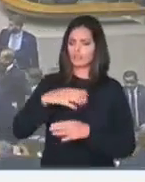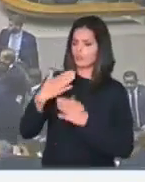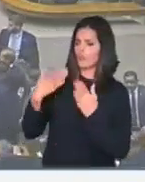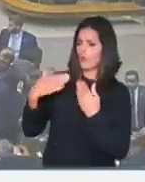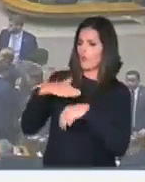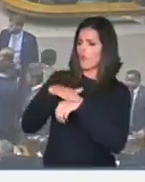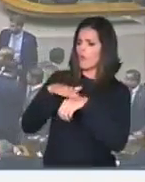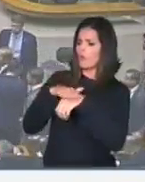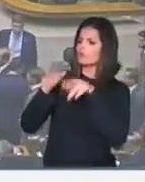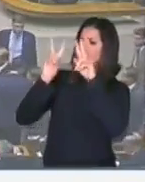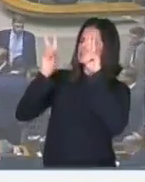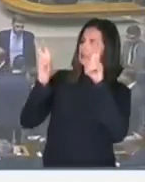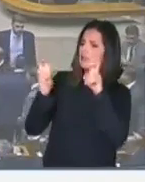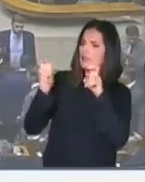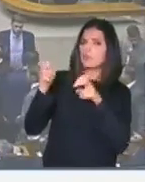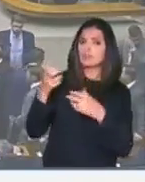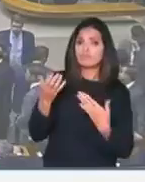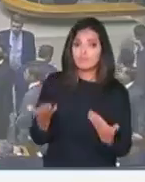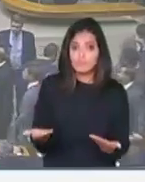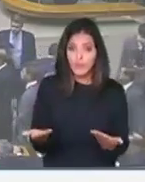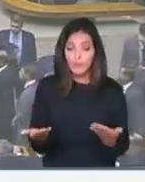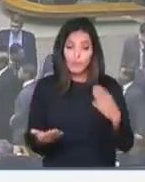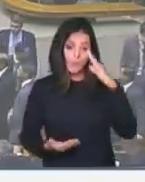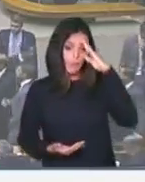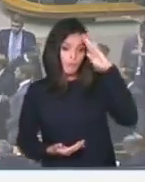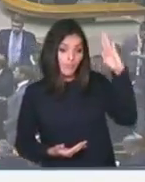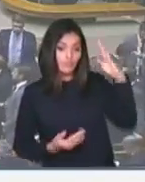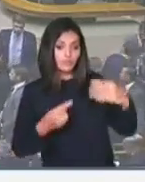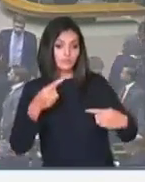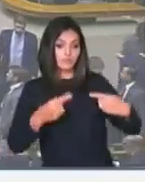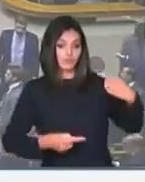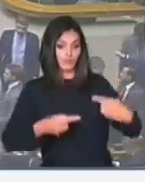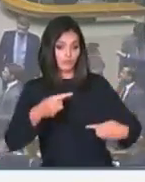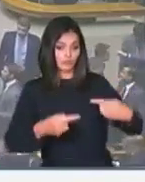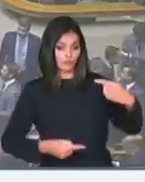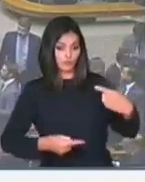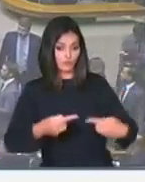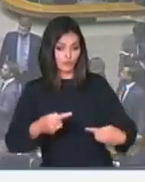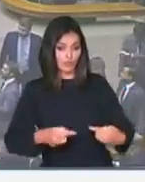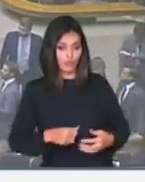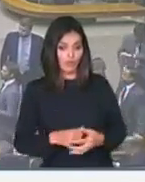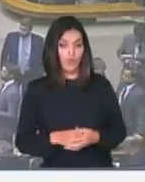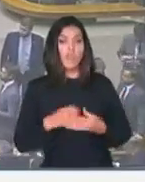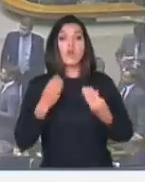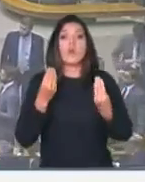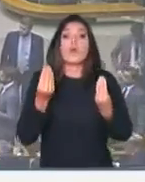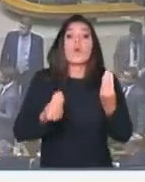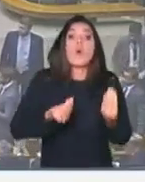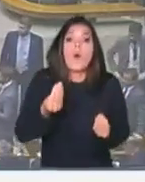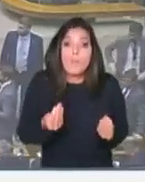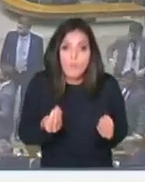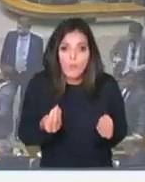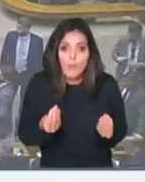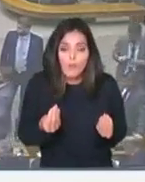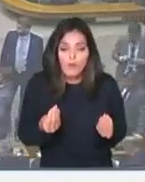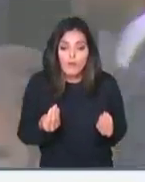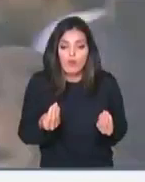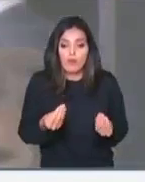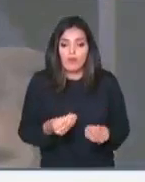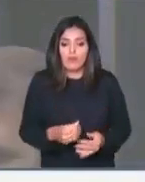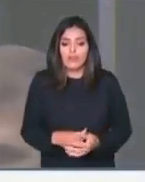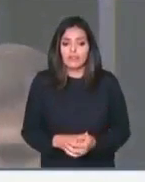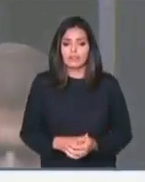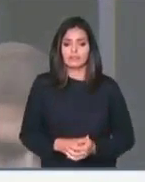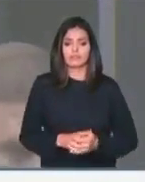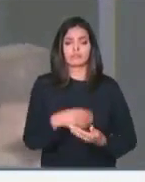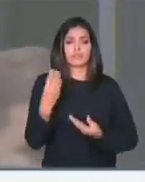conversado muito aqui hoje sobre esse tema e principalmente a discussão ela toca do procedimento que fez a gente chegar